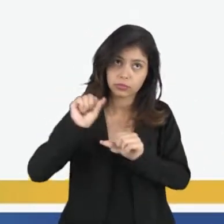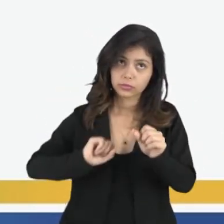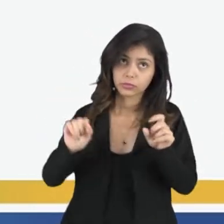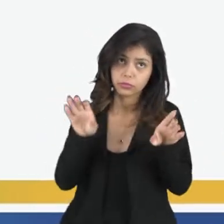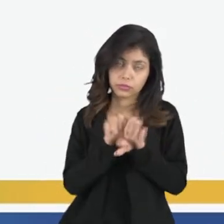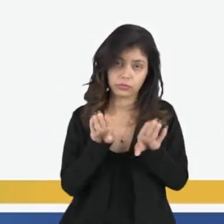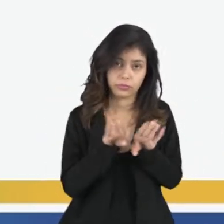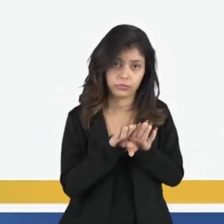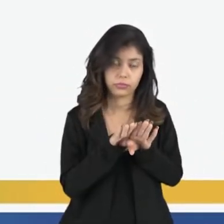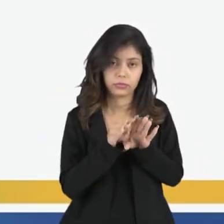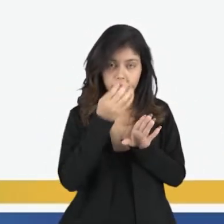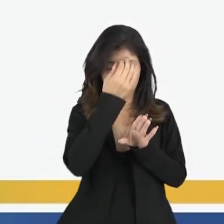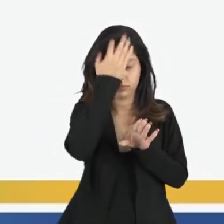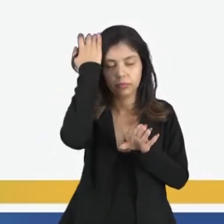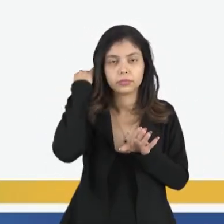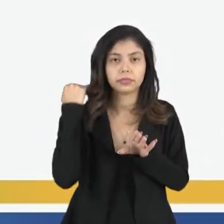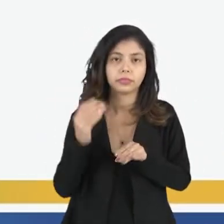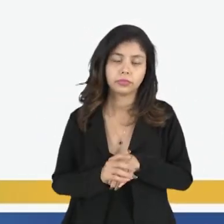transformar essa